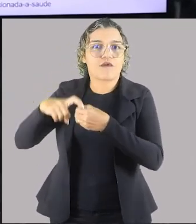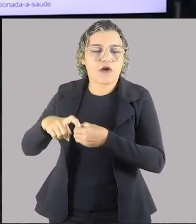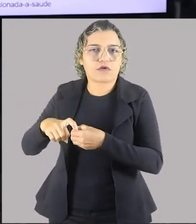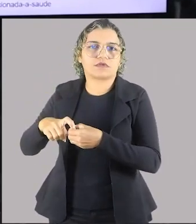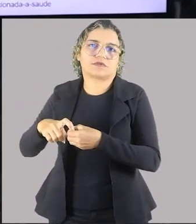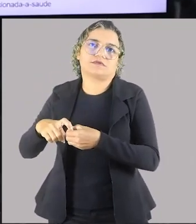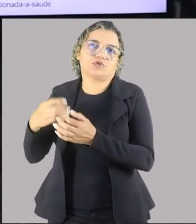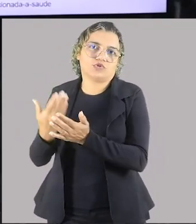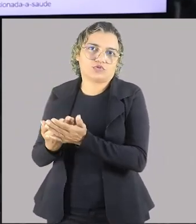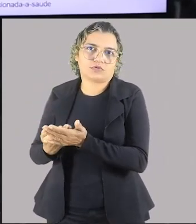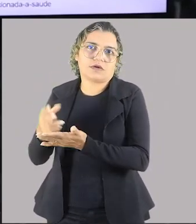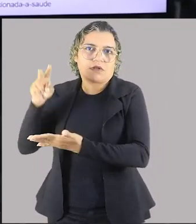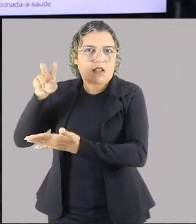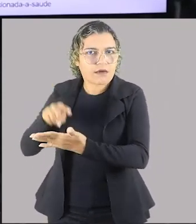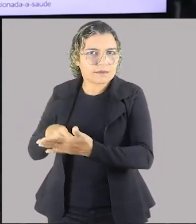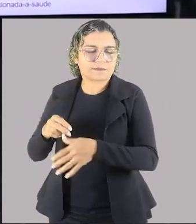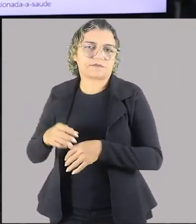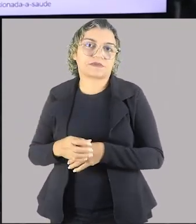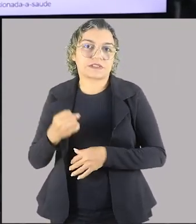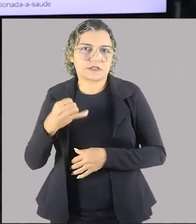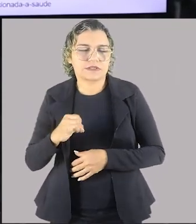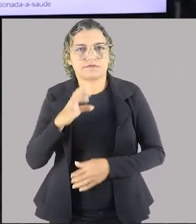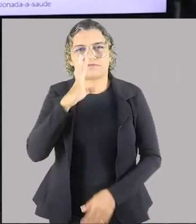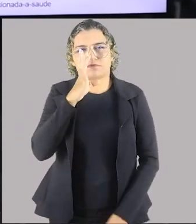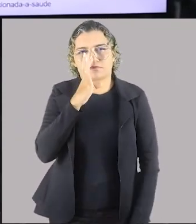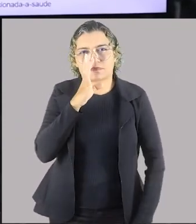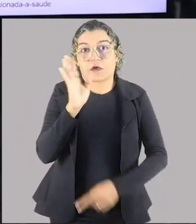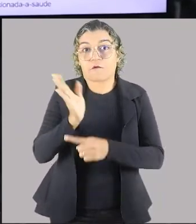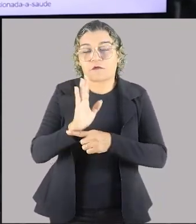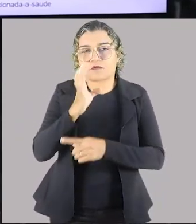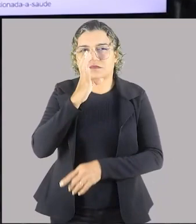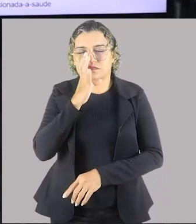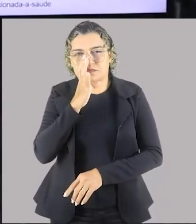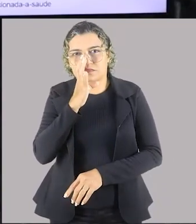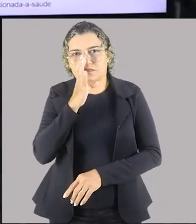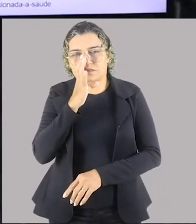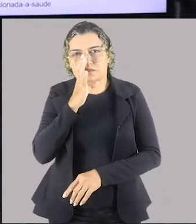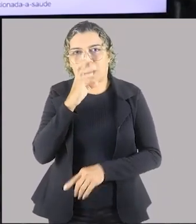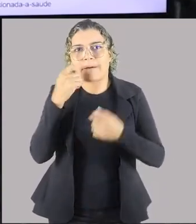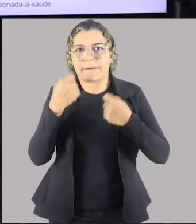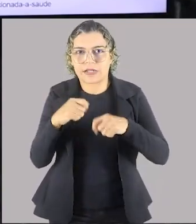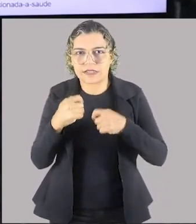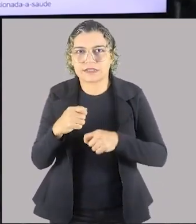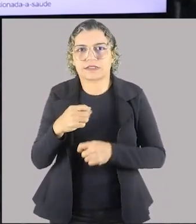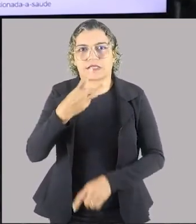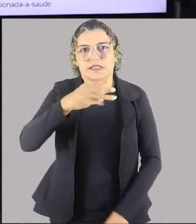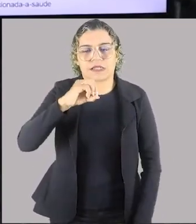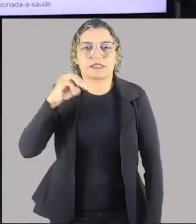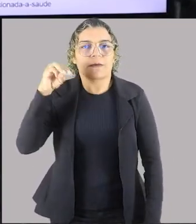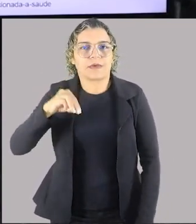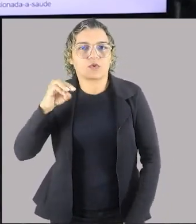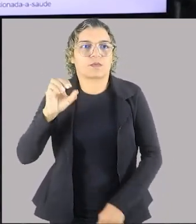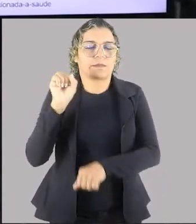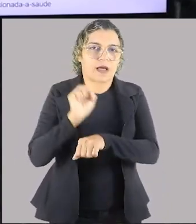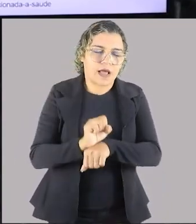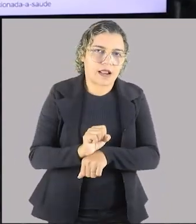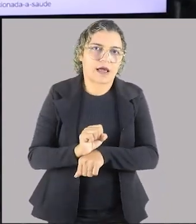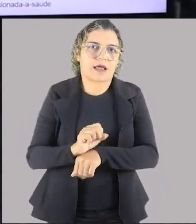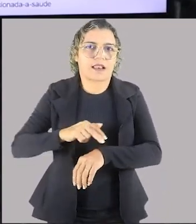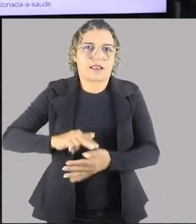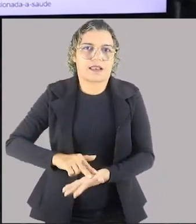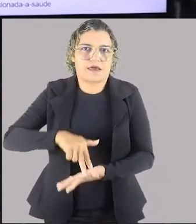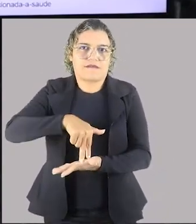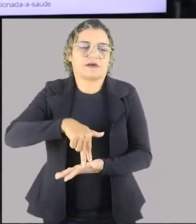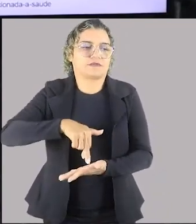atividade. Certo? Você está assistindo um filme, a cada meia hora pausa, vai, faz uma